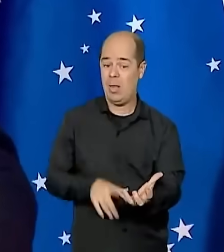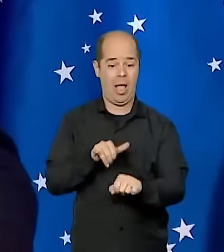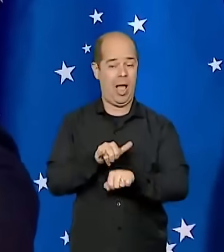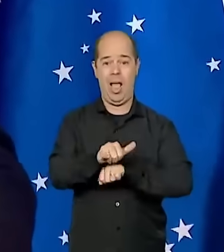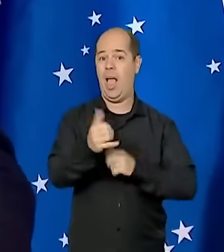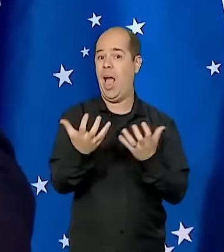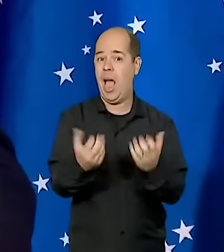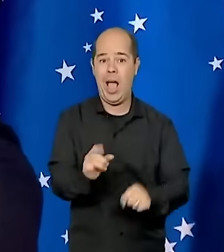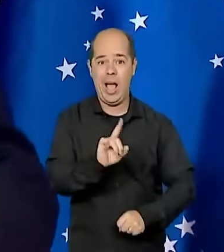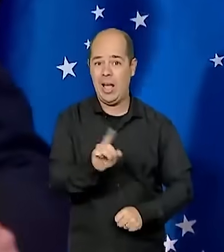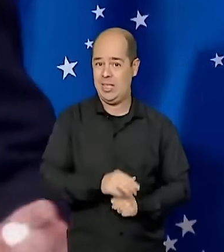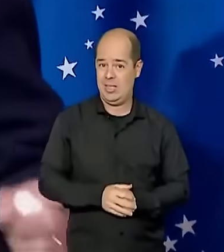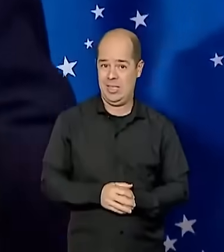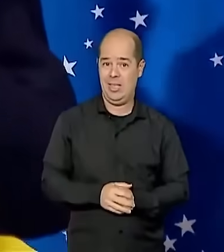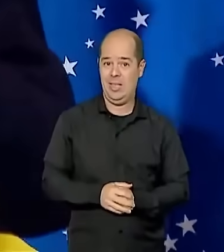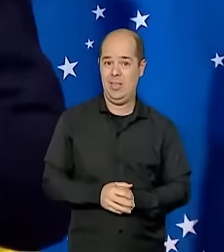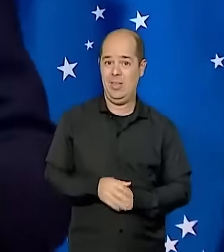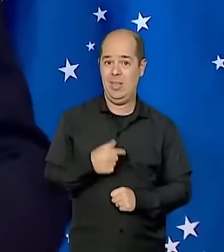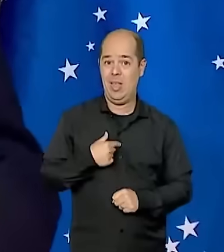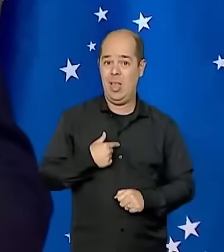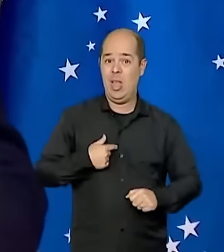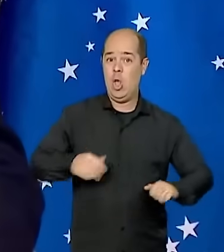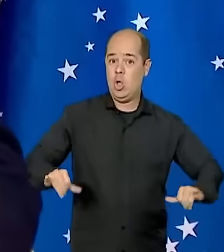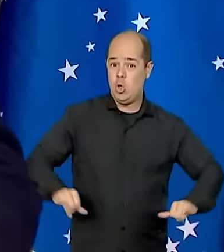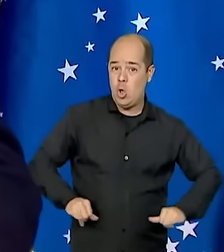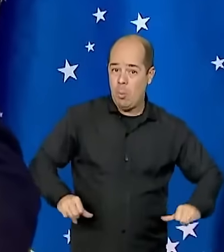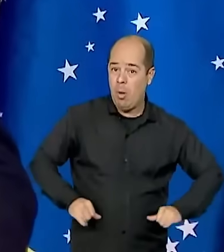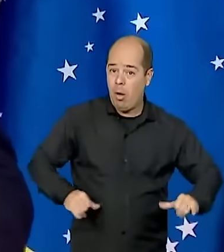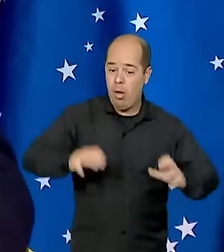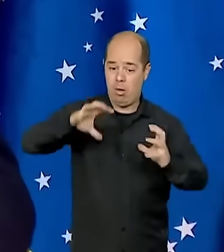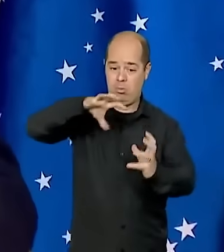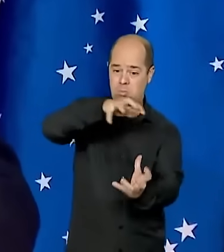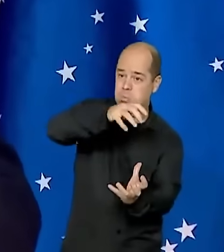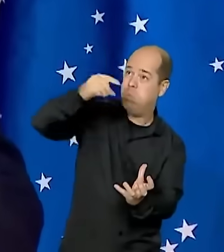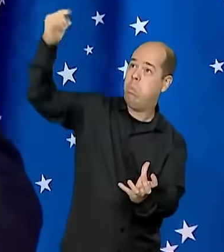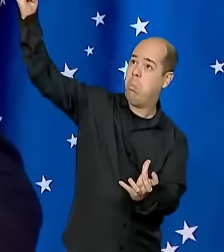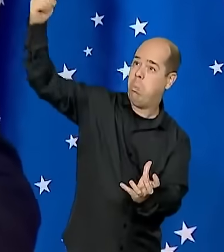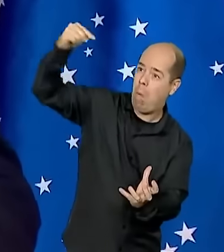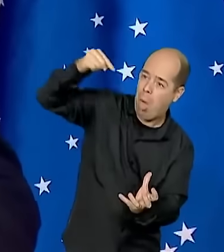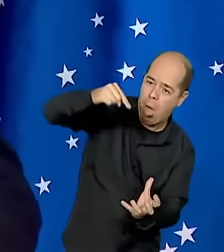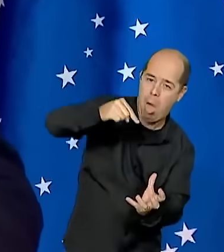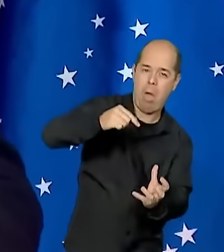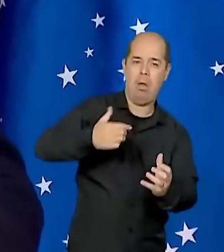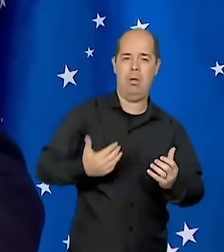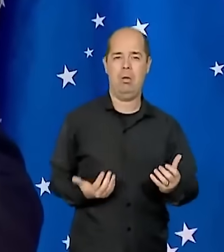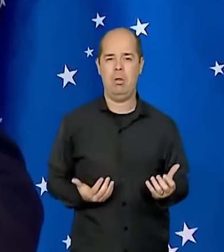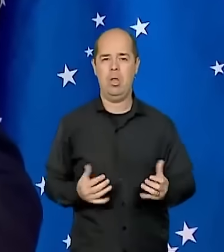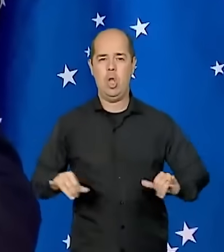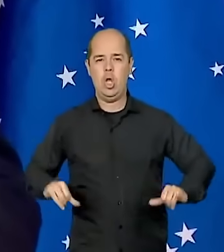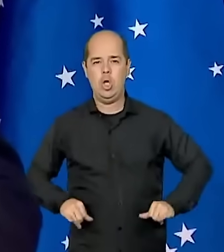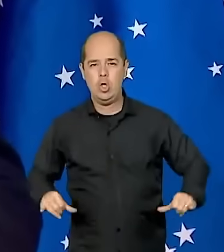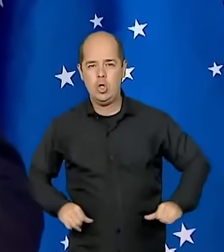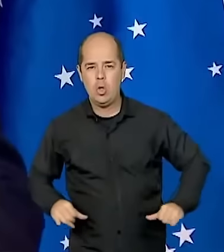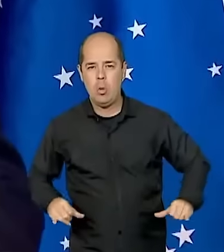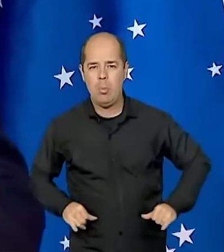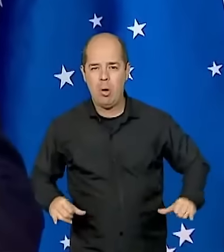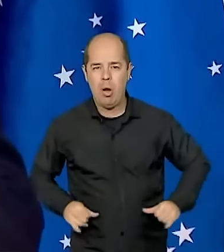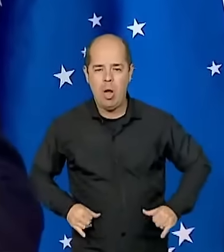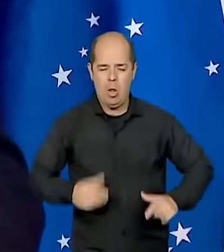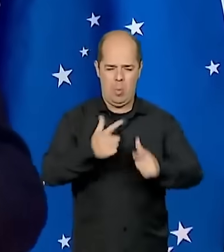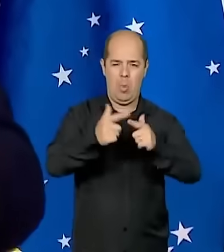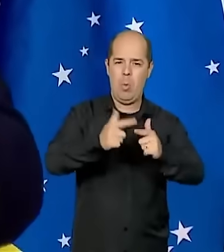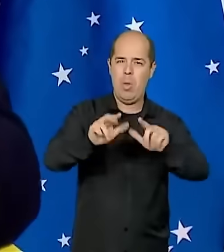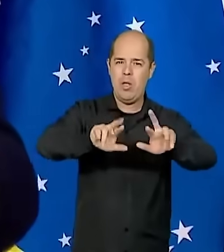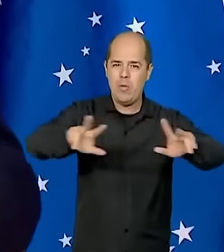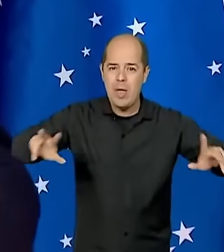muitos meteoros, já suportei muitas intempéries, mas eu não posso mais suportar o desaforo e